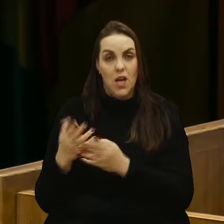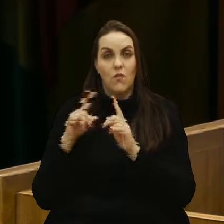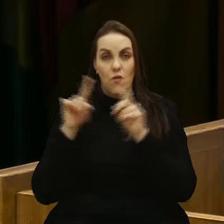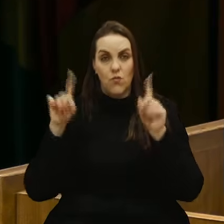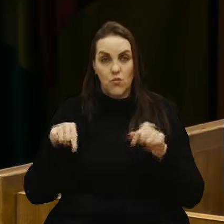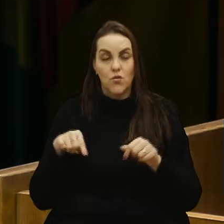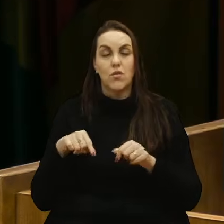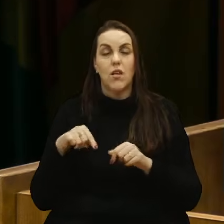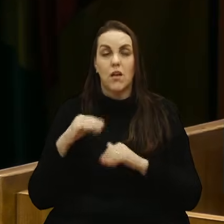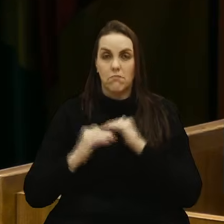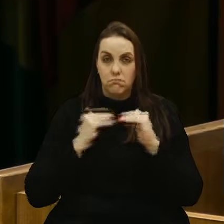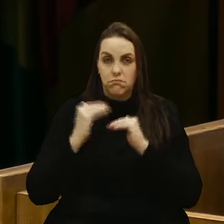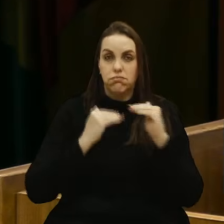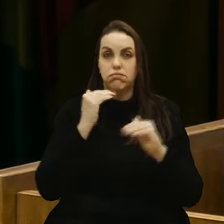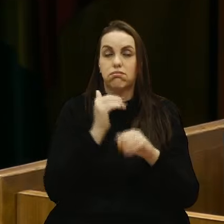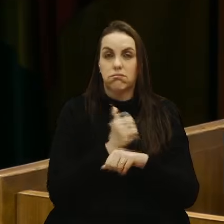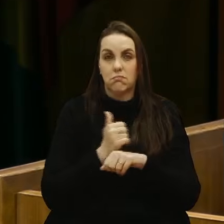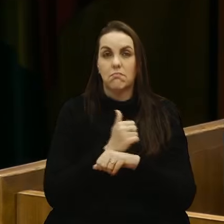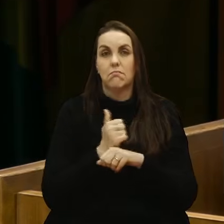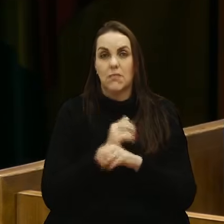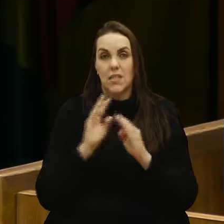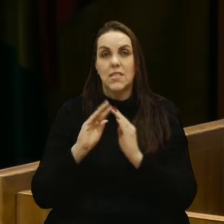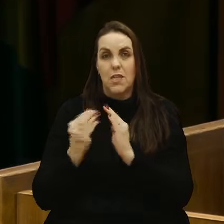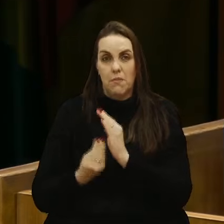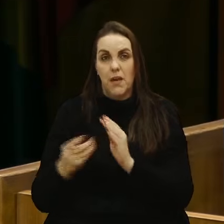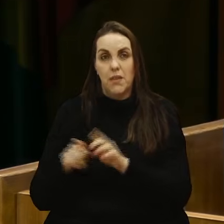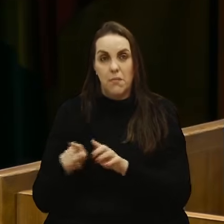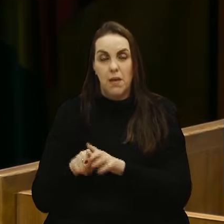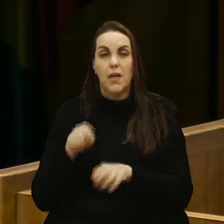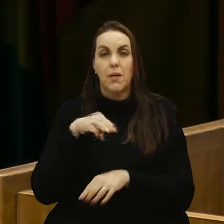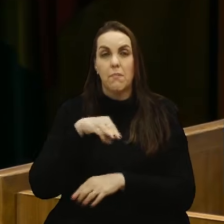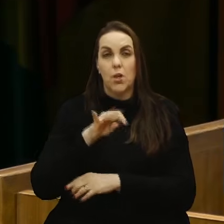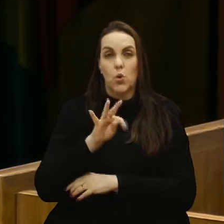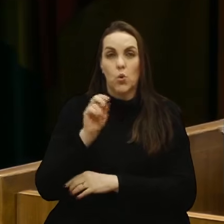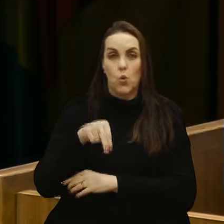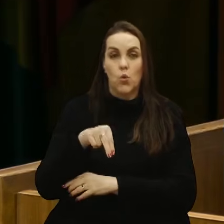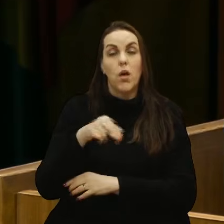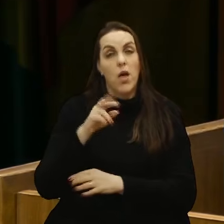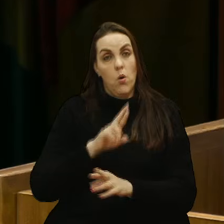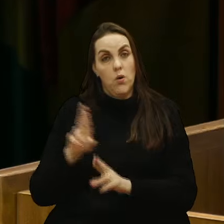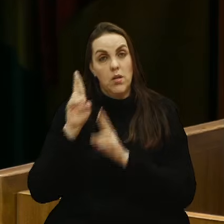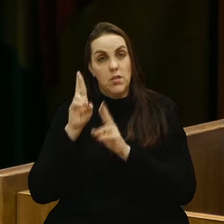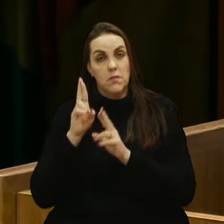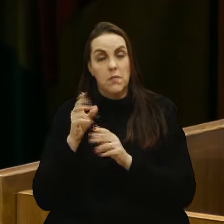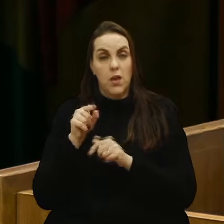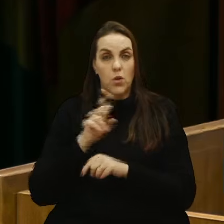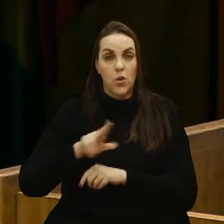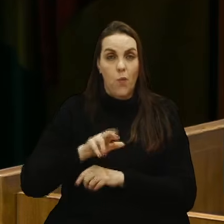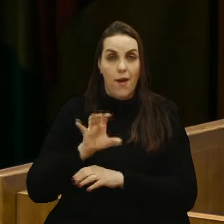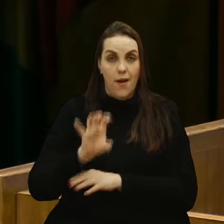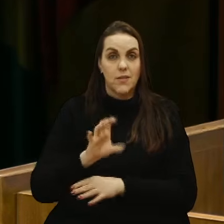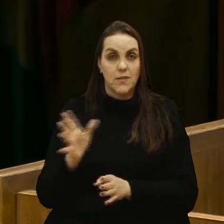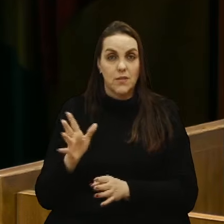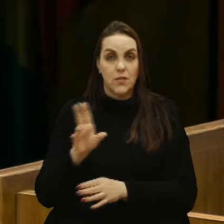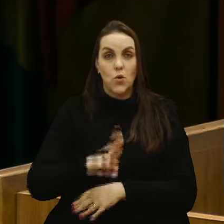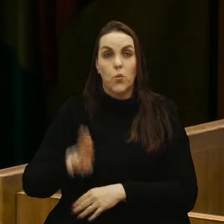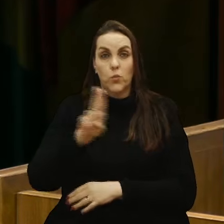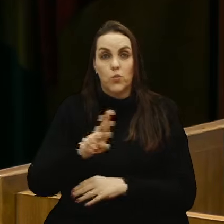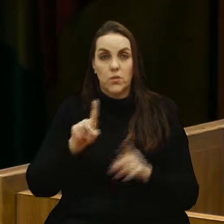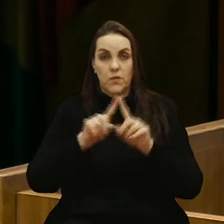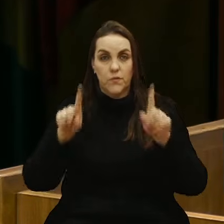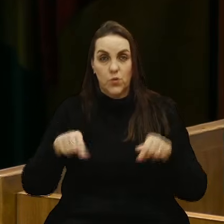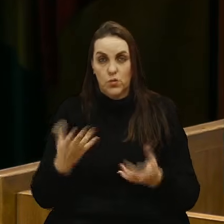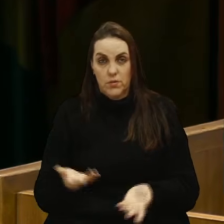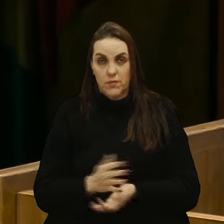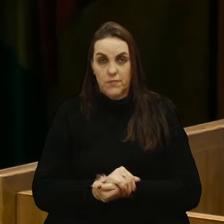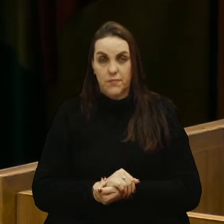carreira de SAMAI, né? E o Milton também, espero que não seja nessa conta. Mas a minha pergunta primeira, um dado